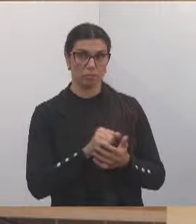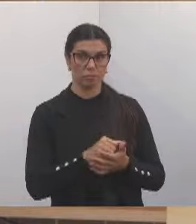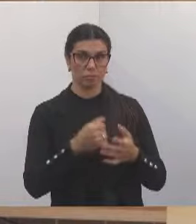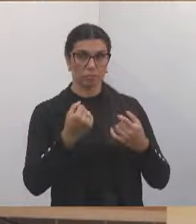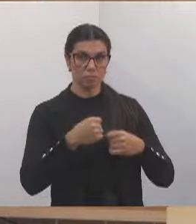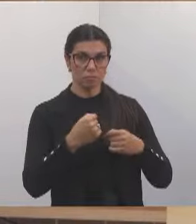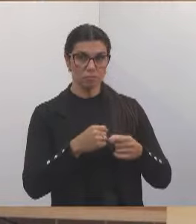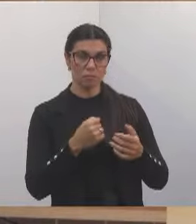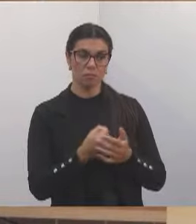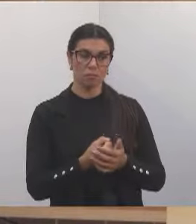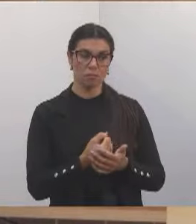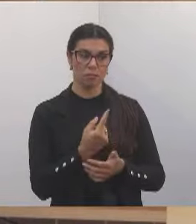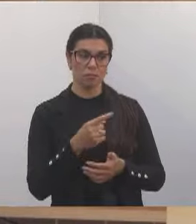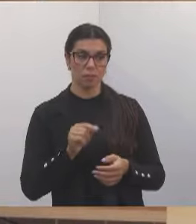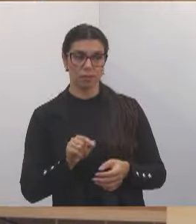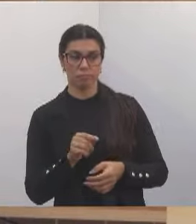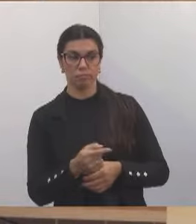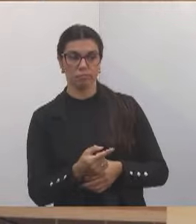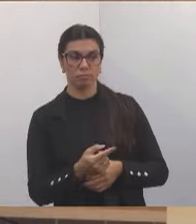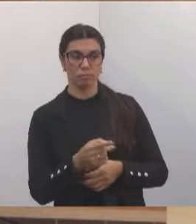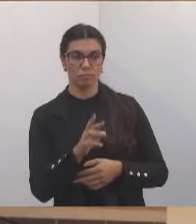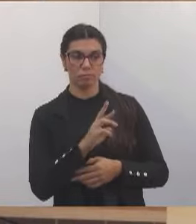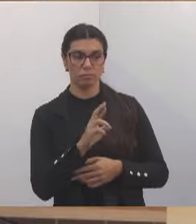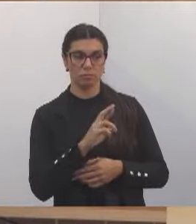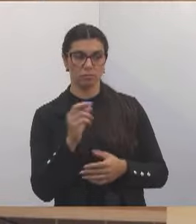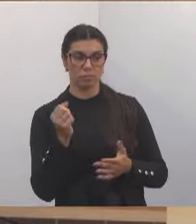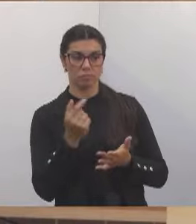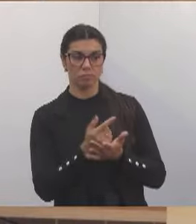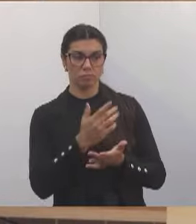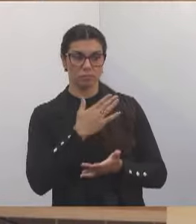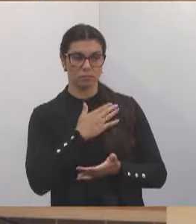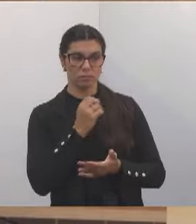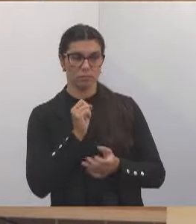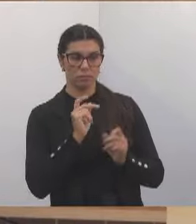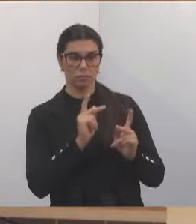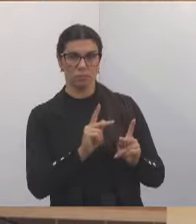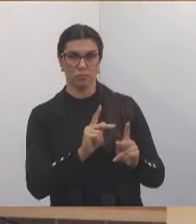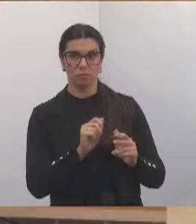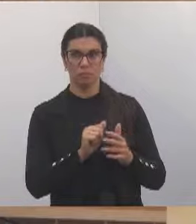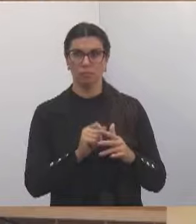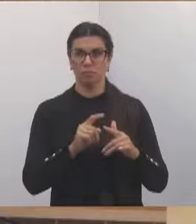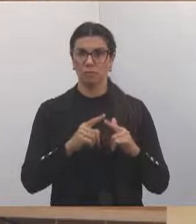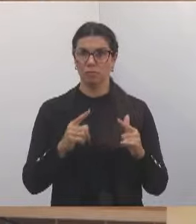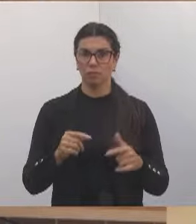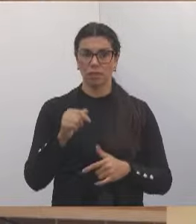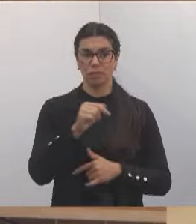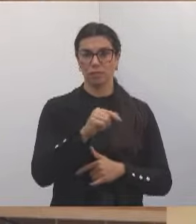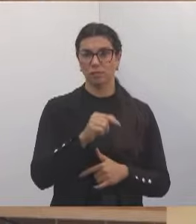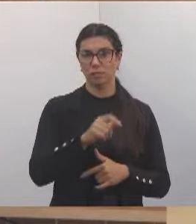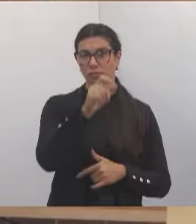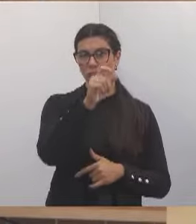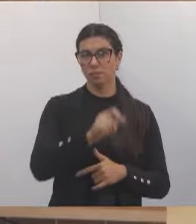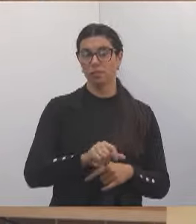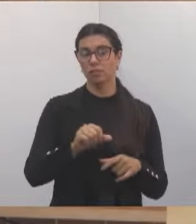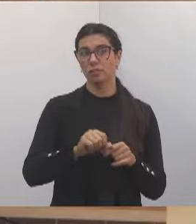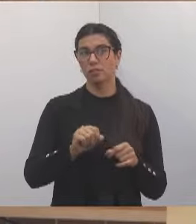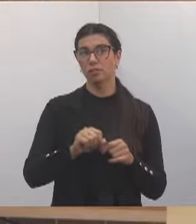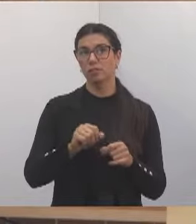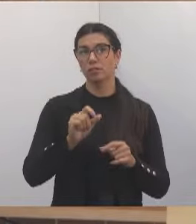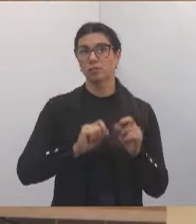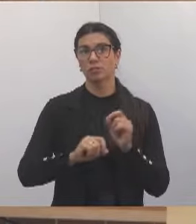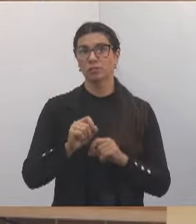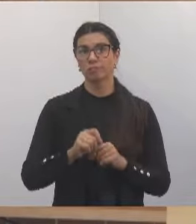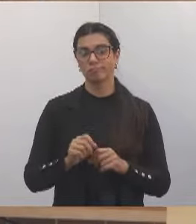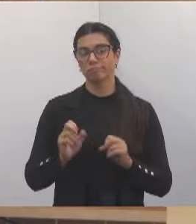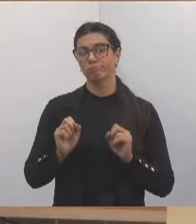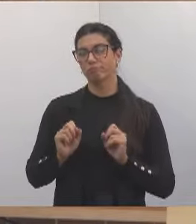1.000. Se não deixar 1.000, você vai ser mandado embora. E o assessor de estimação, ele fala o seguinte: